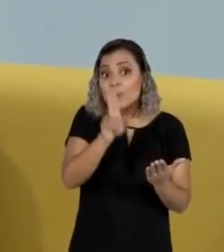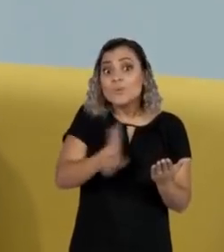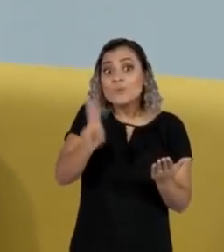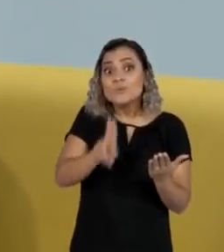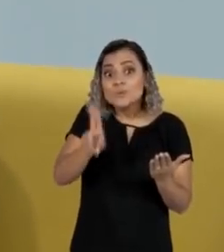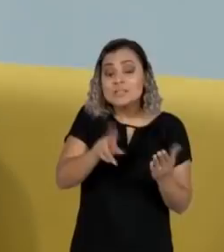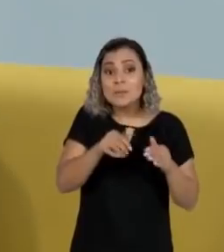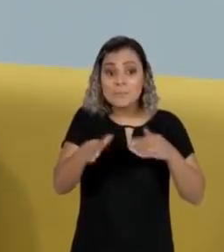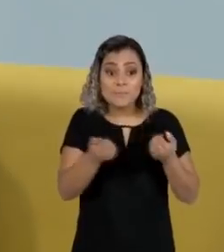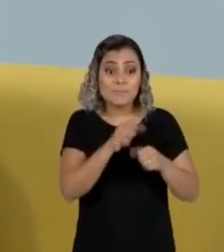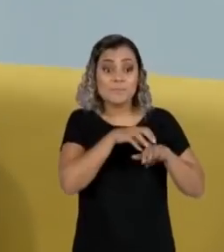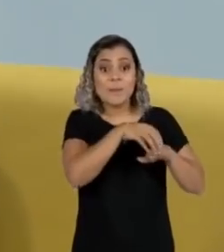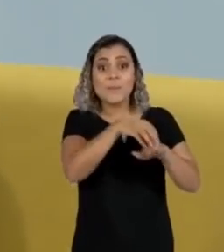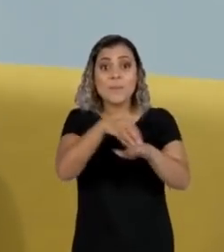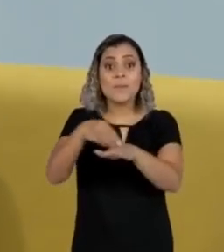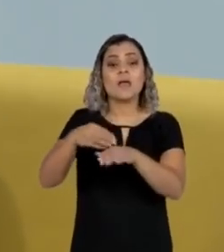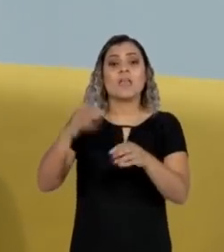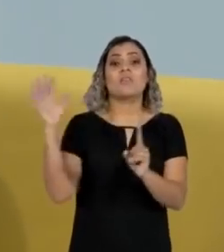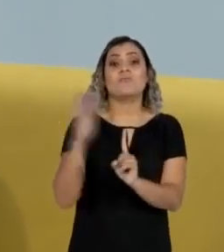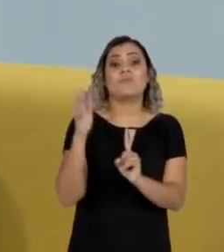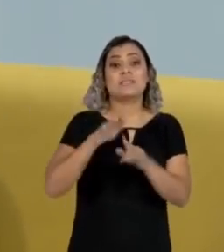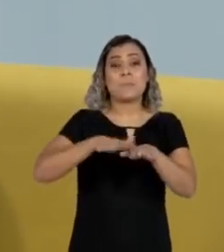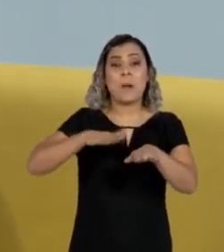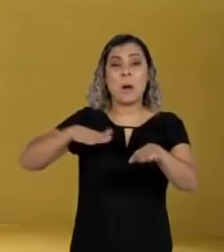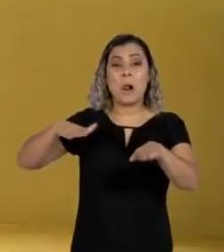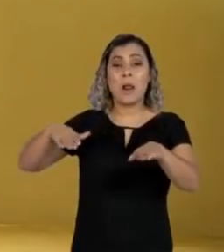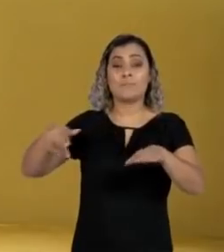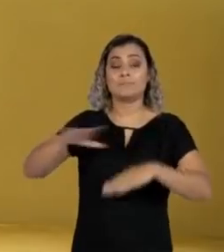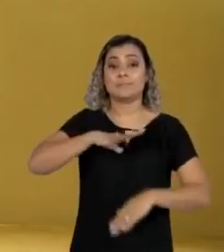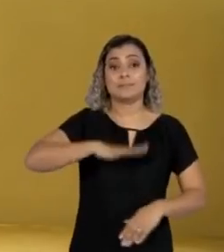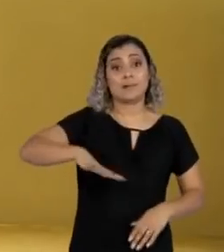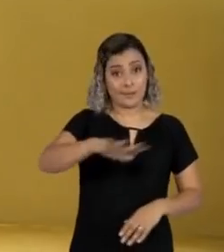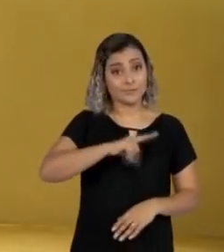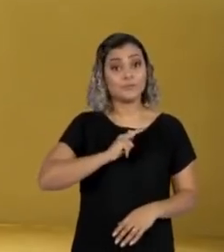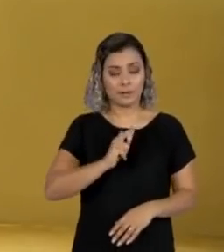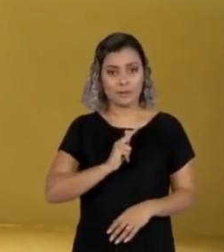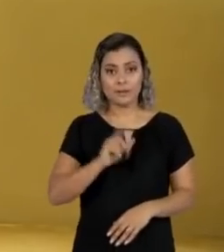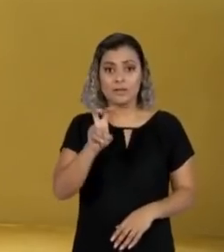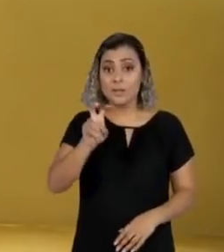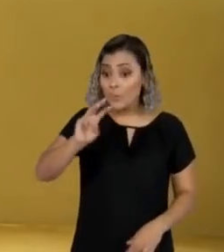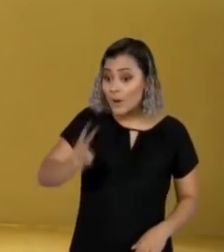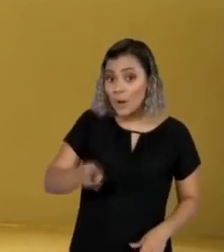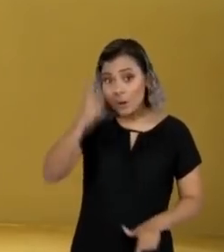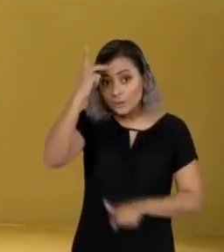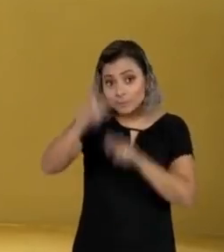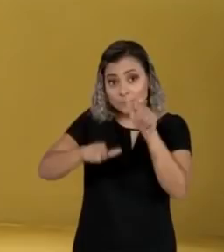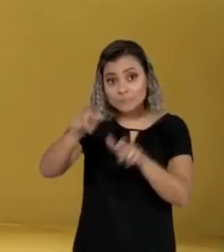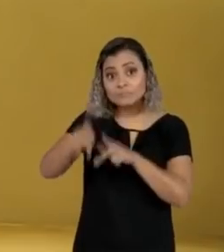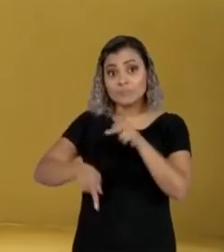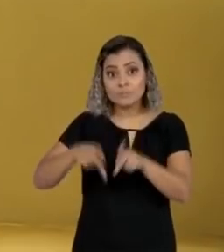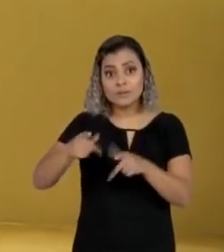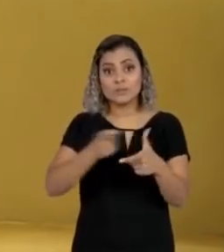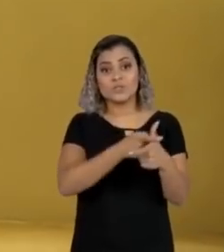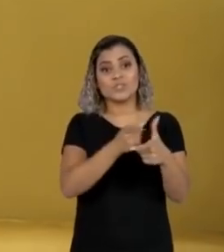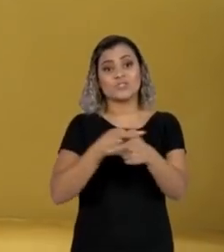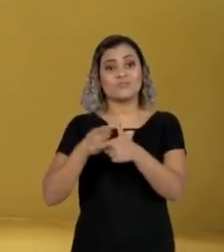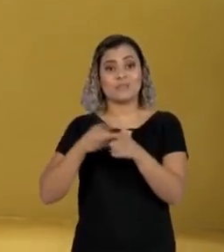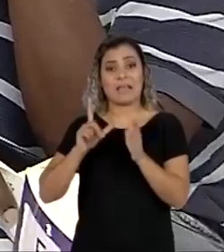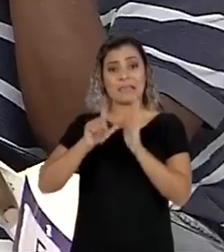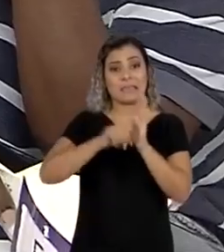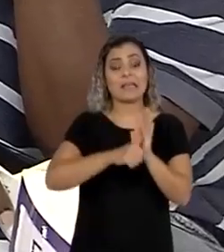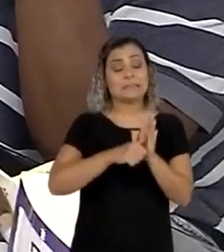no aumento do trânsito nas grandes cidades. 5 milhões de brasileiros têm débitos e contas em